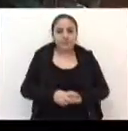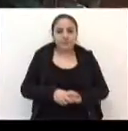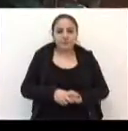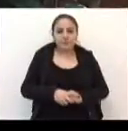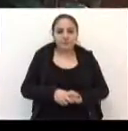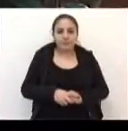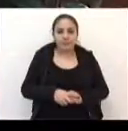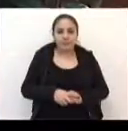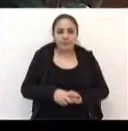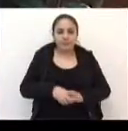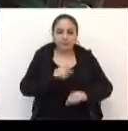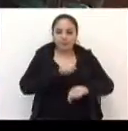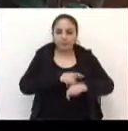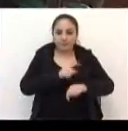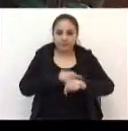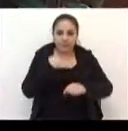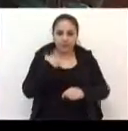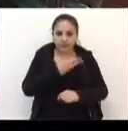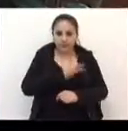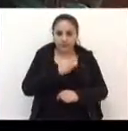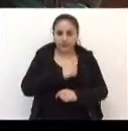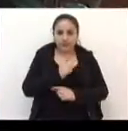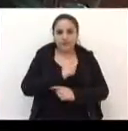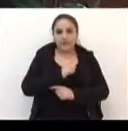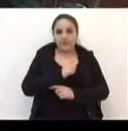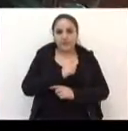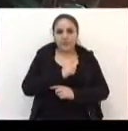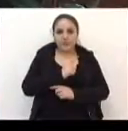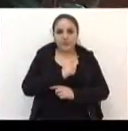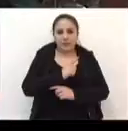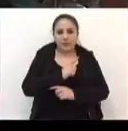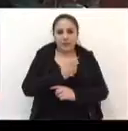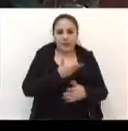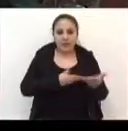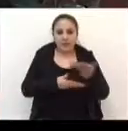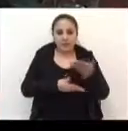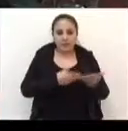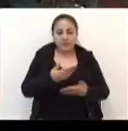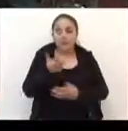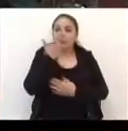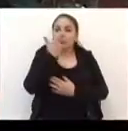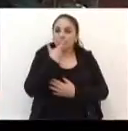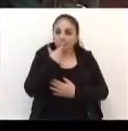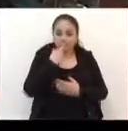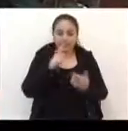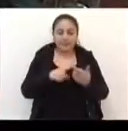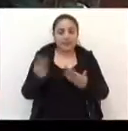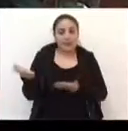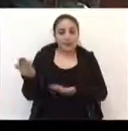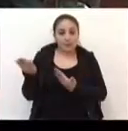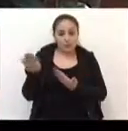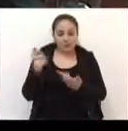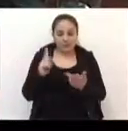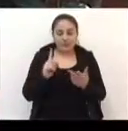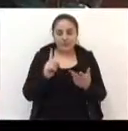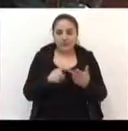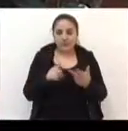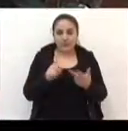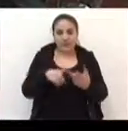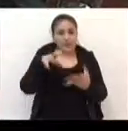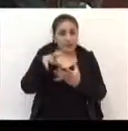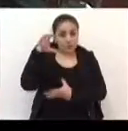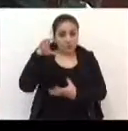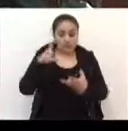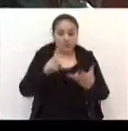especializado. No momento, nós temos as modalidades de atendimento infantil, de adolescente,